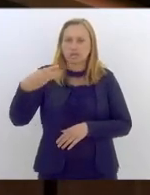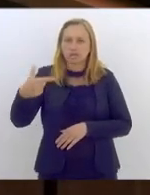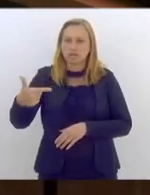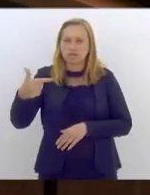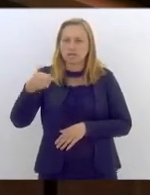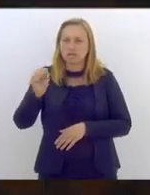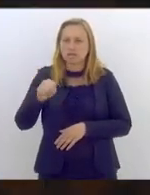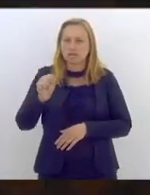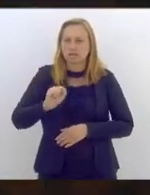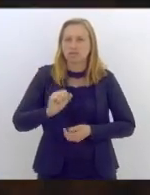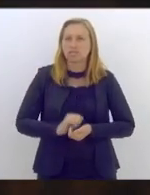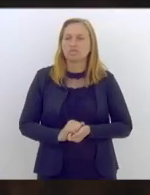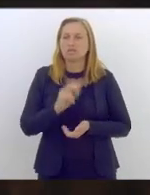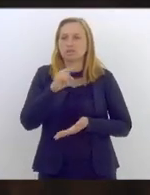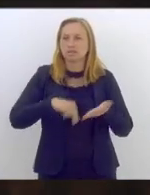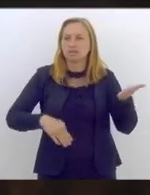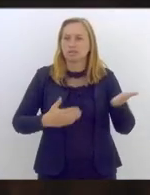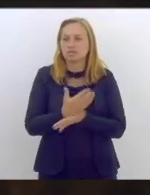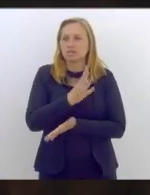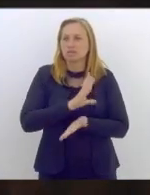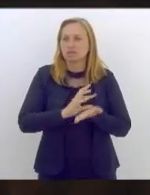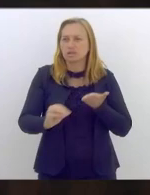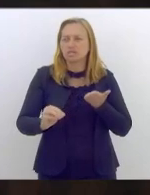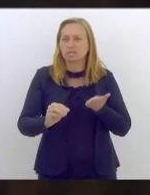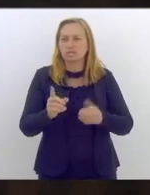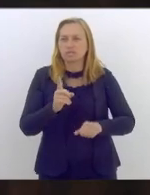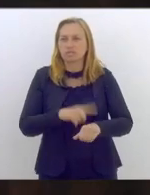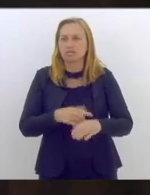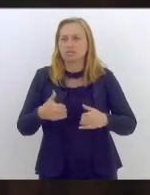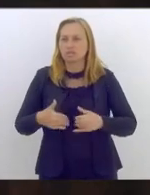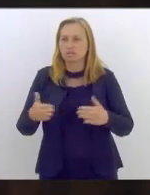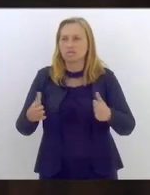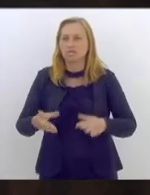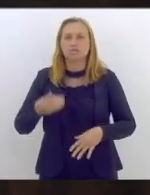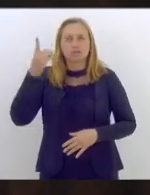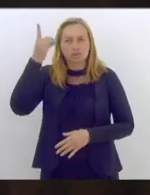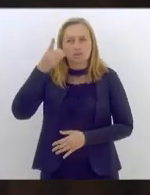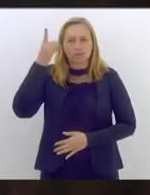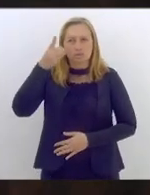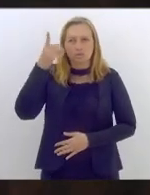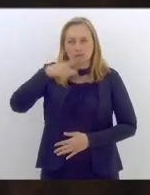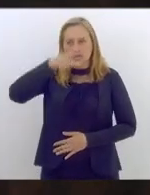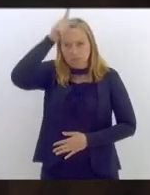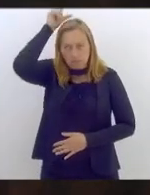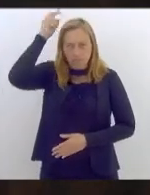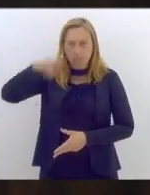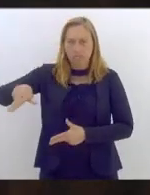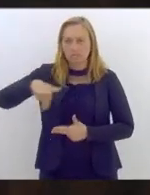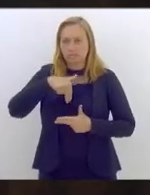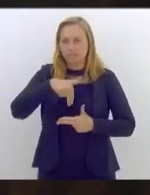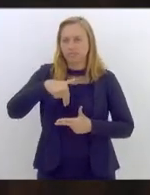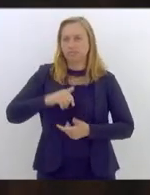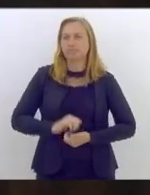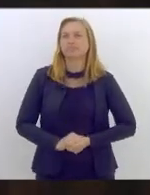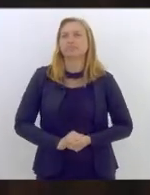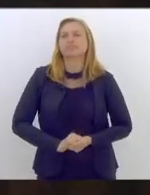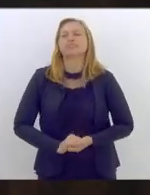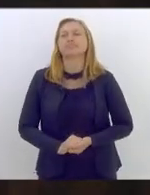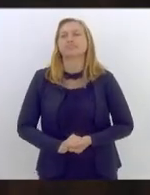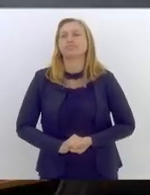17h04:32. Lida aprovada a ata, passa seu expediente inicial com a palavra o nobre deputado Luiz Paulo Corrêa da